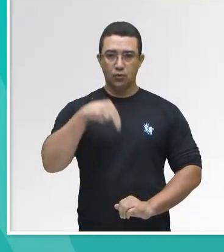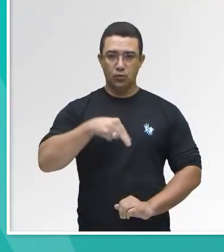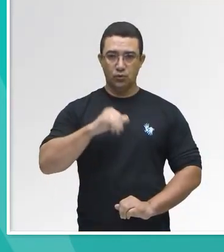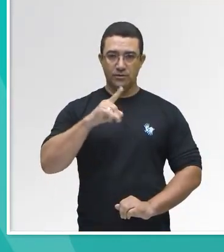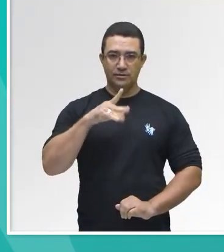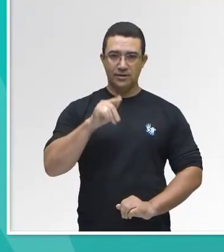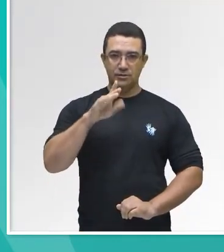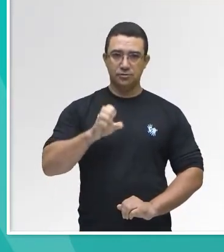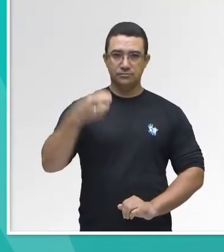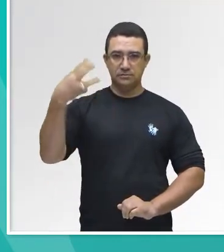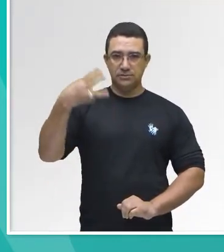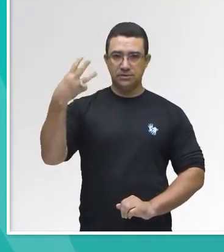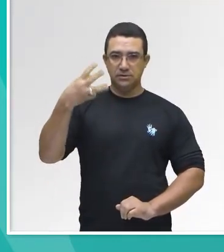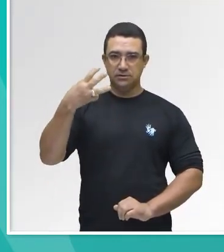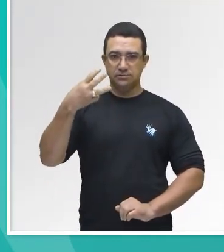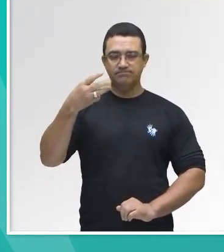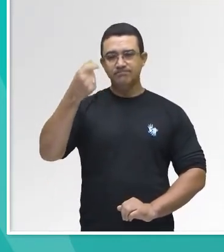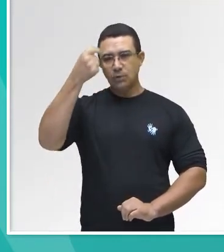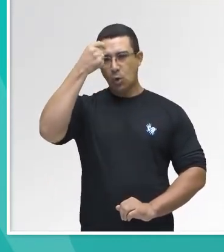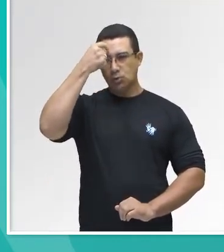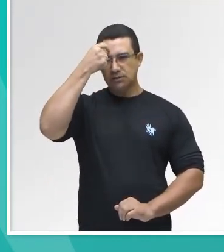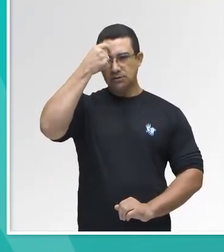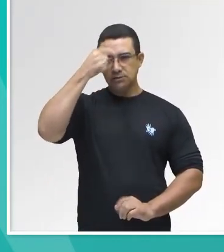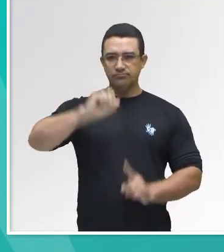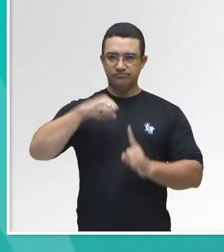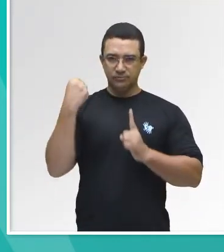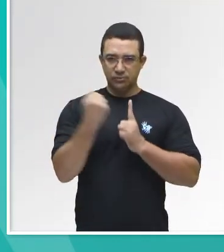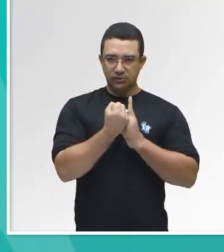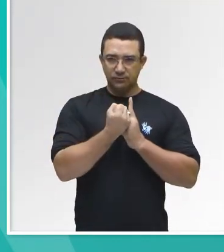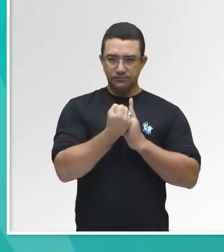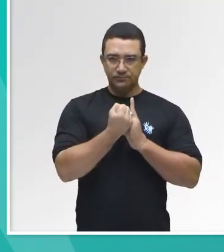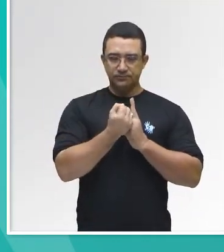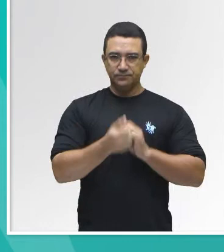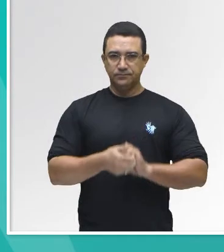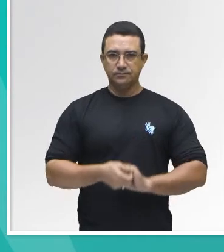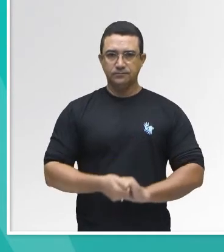Unidade 3, Consciência Social.